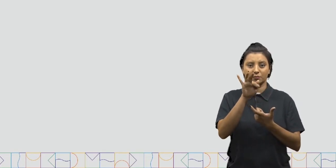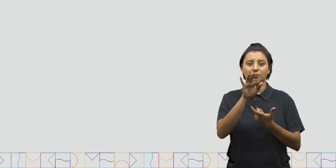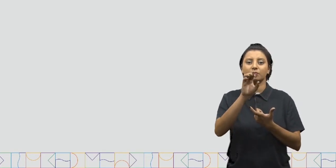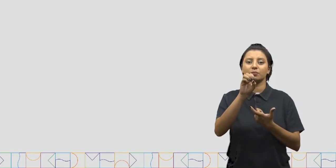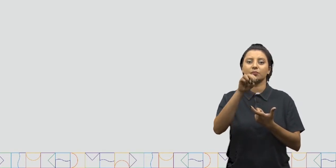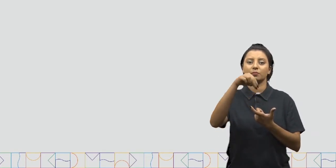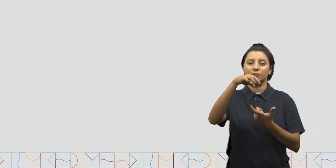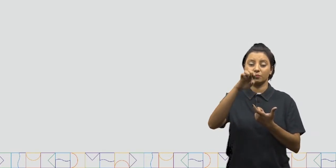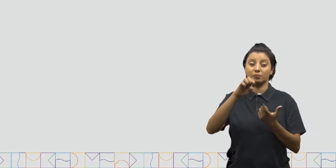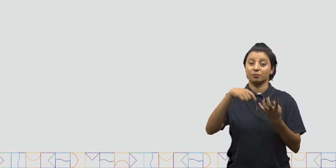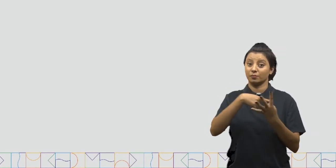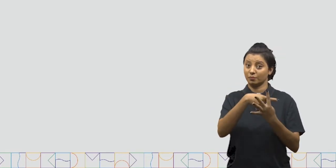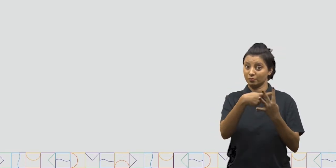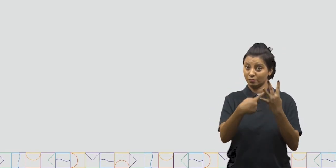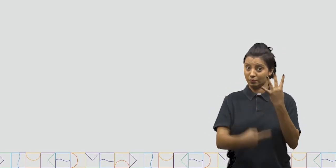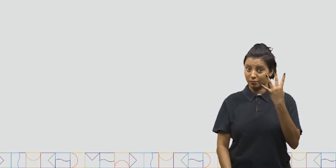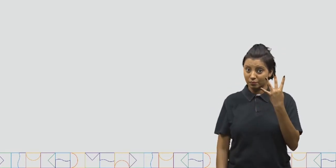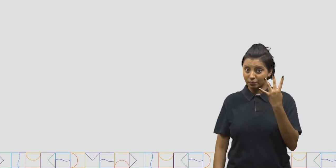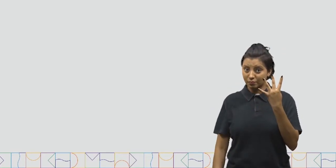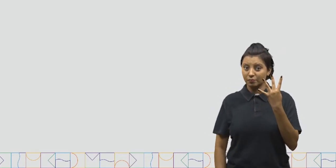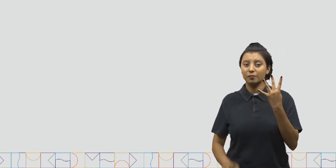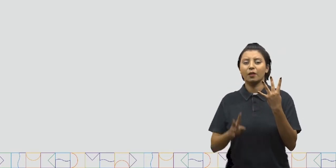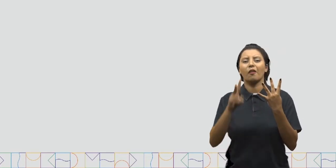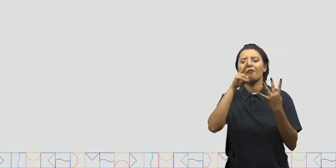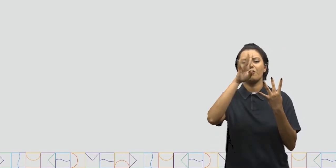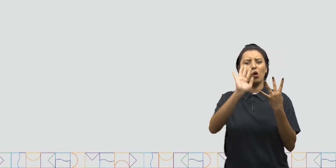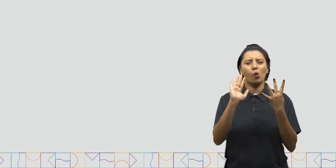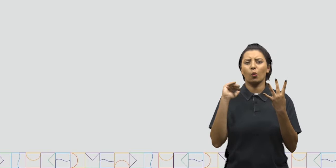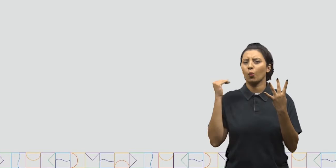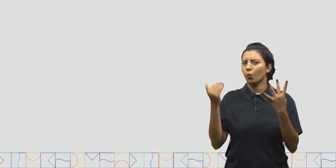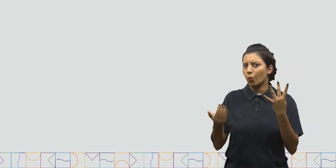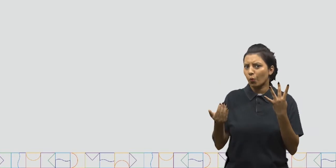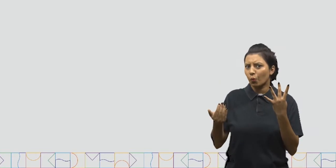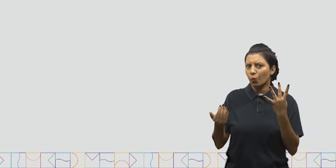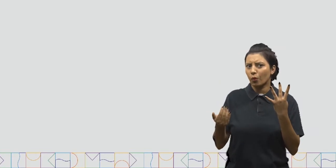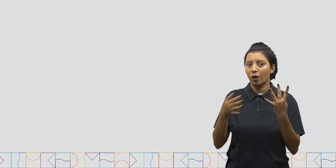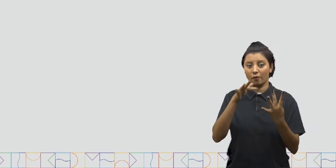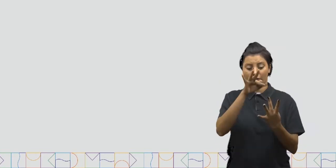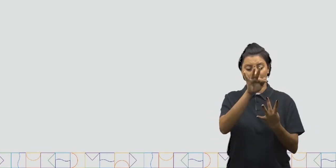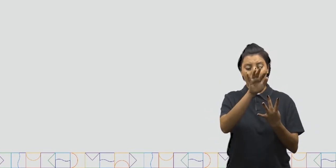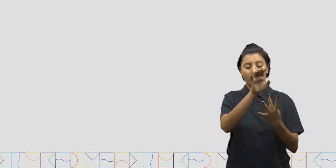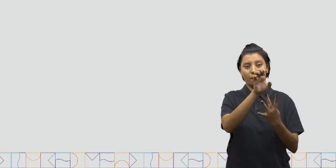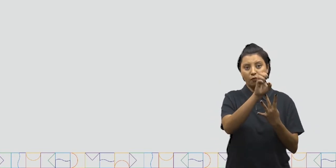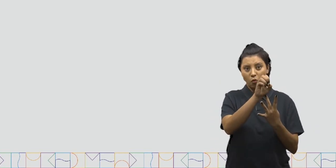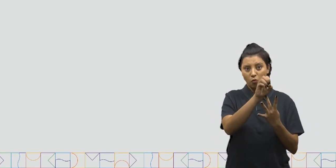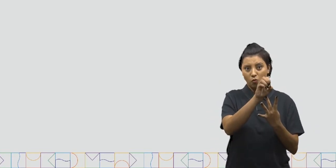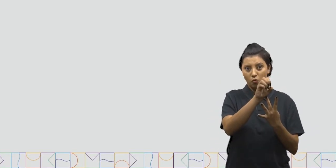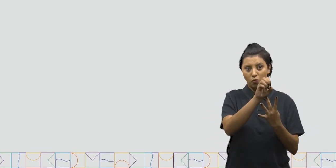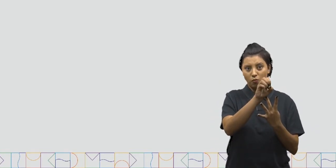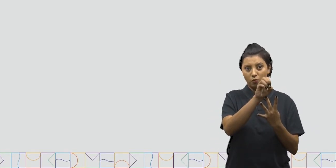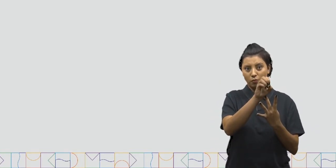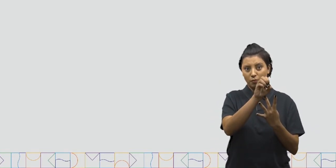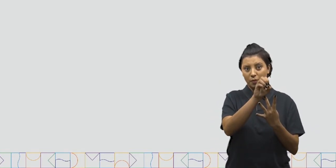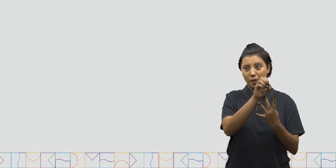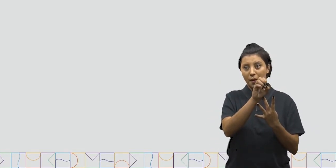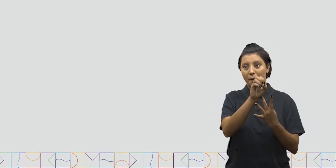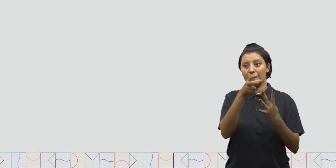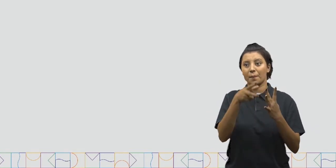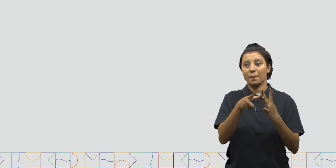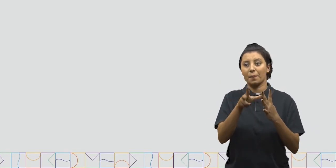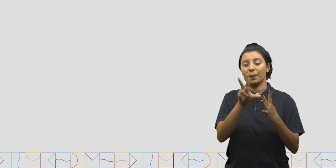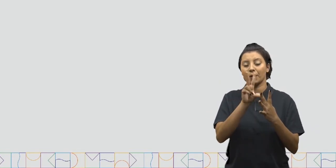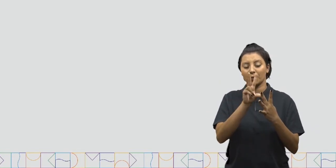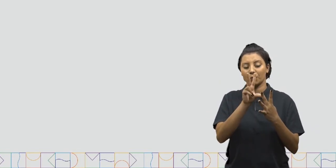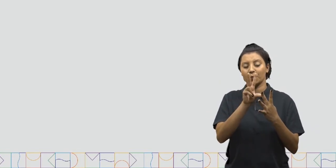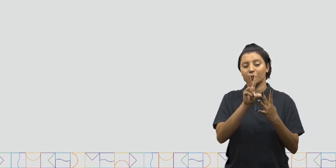4 sílabas e a sua sílaba tônica é a sílaba fó, ou seja, a penúltima sílaba, e